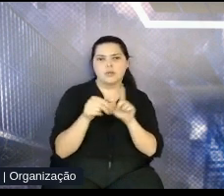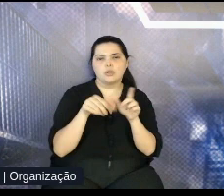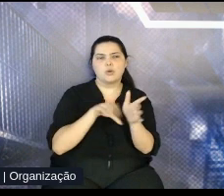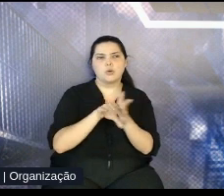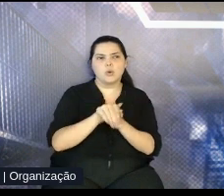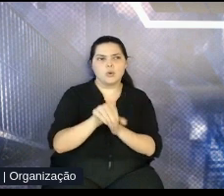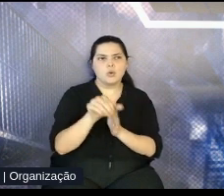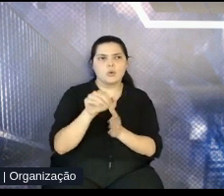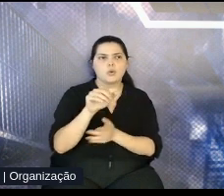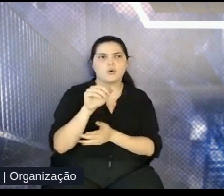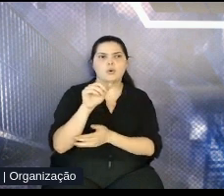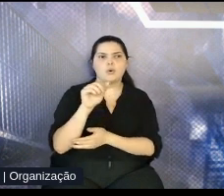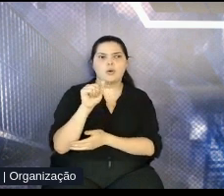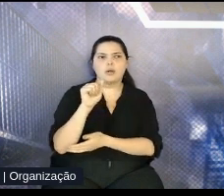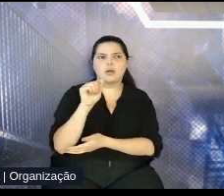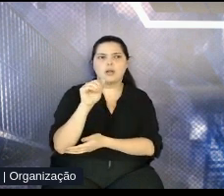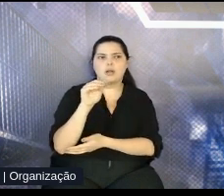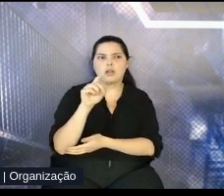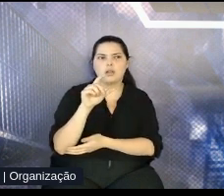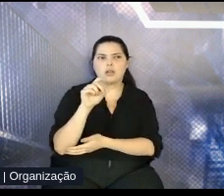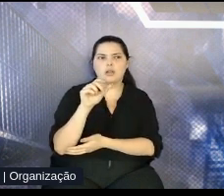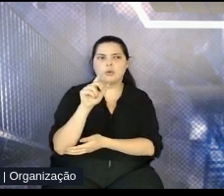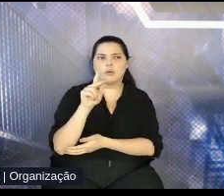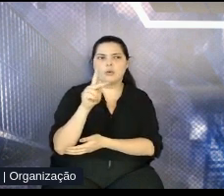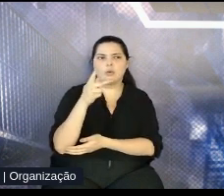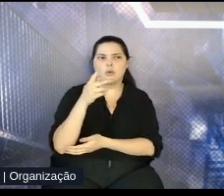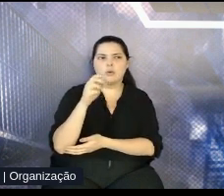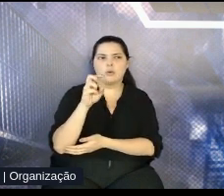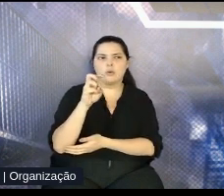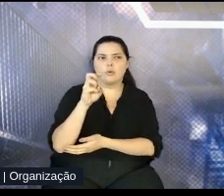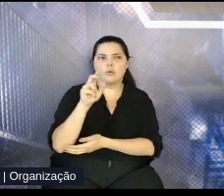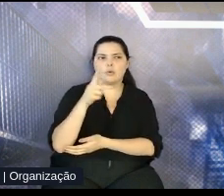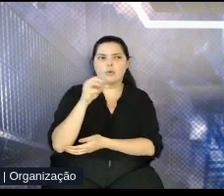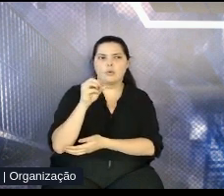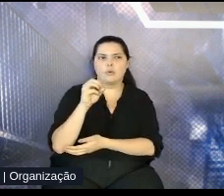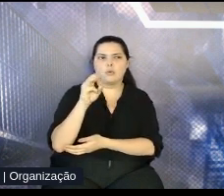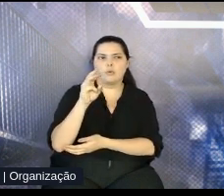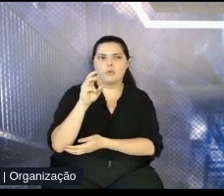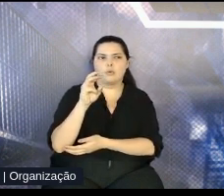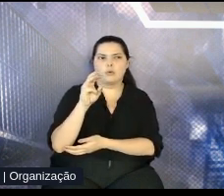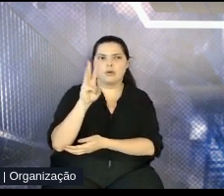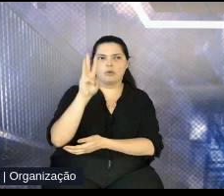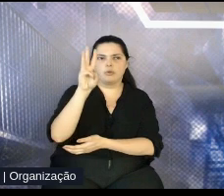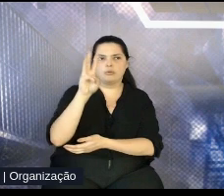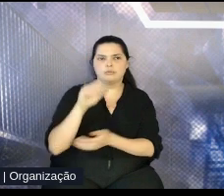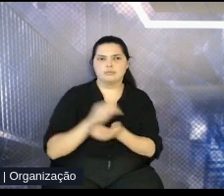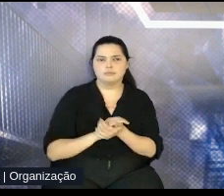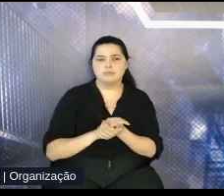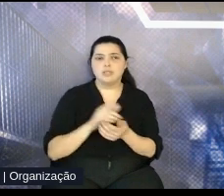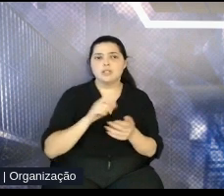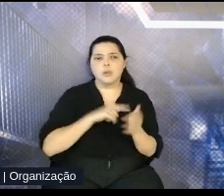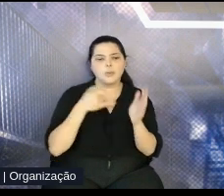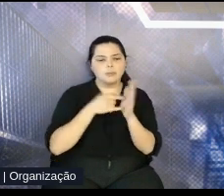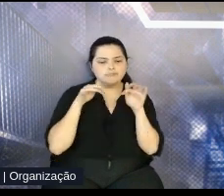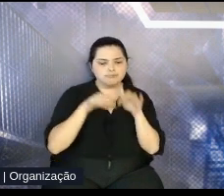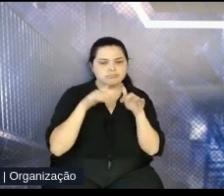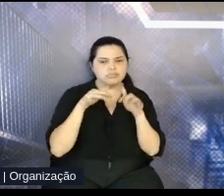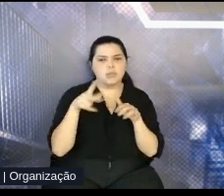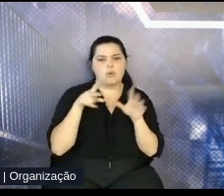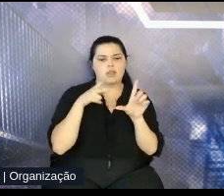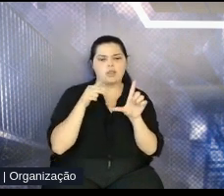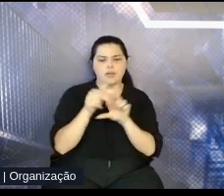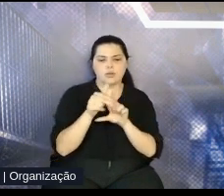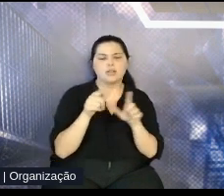ou um Google Lighthouse, né? Pode estar com os dois nomes lá, no seu DevTools do navegador. Então, se você está dentro de um site